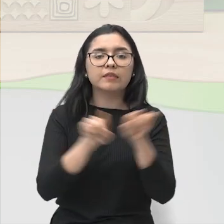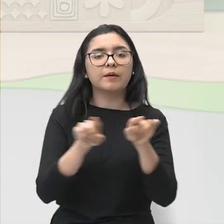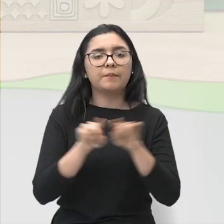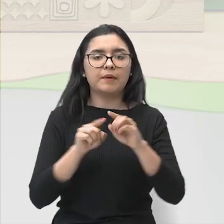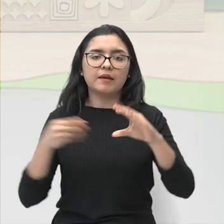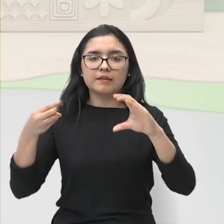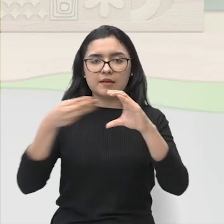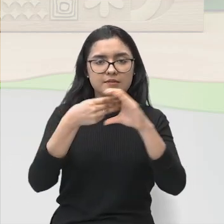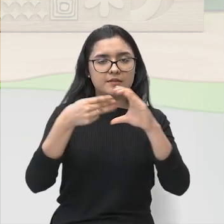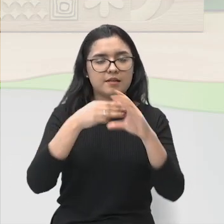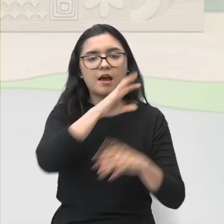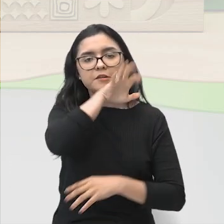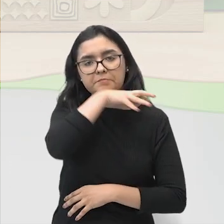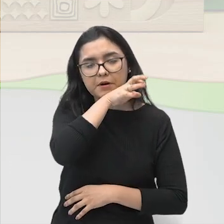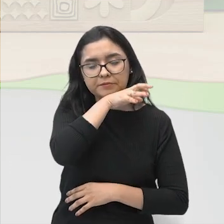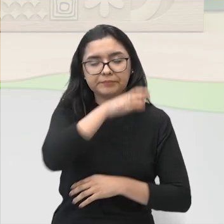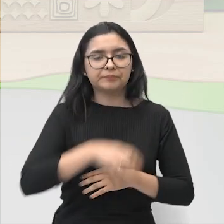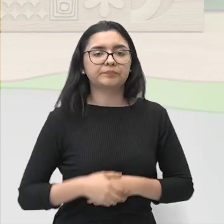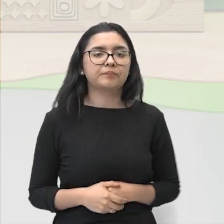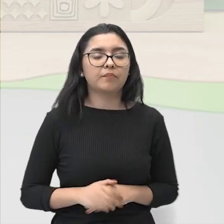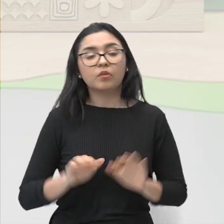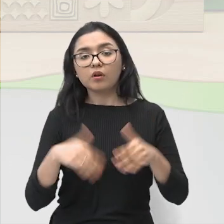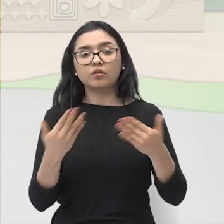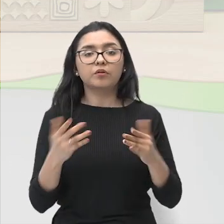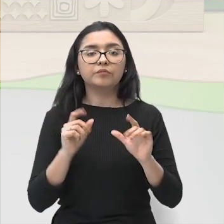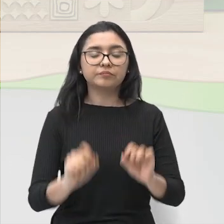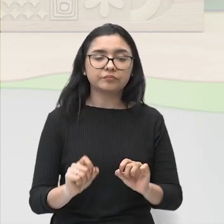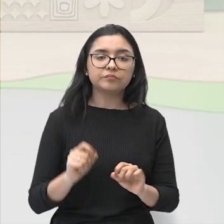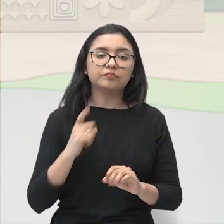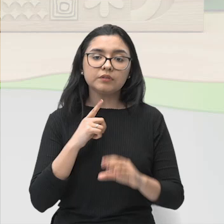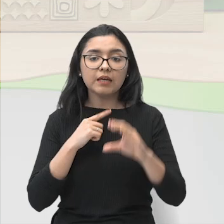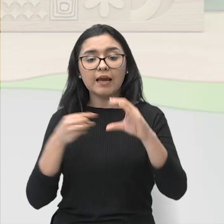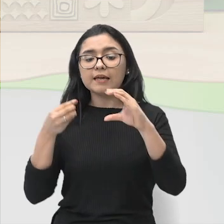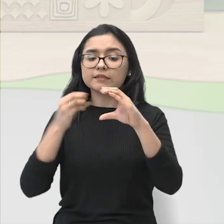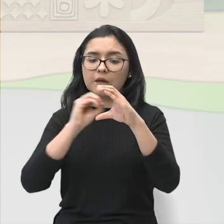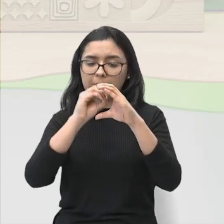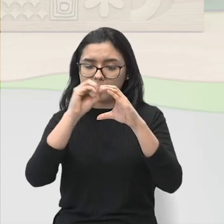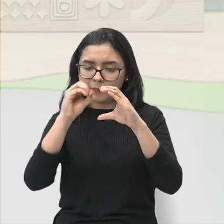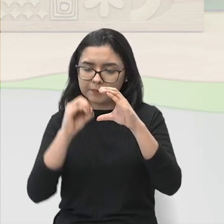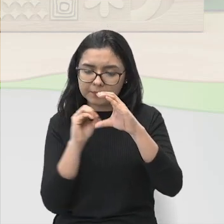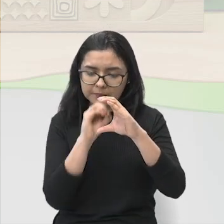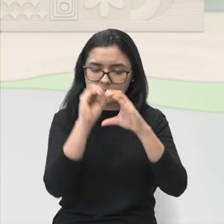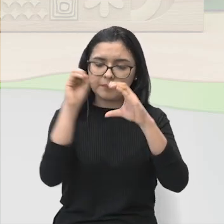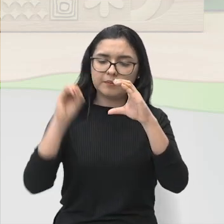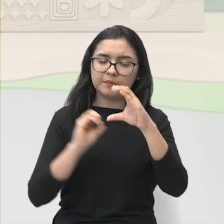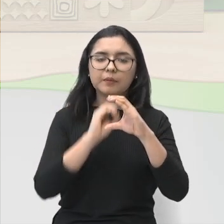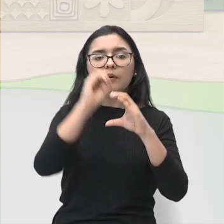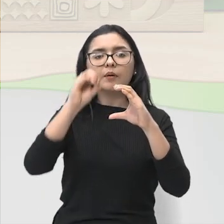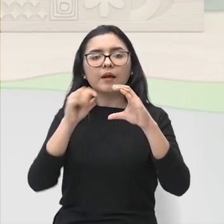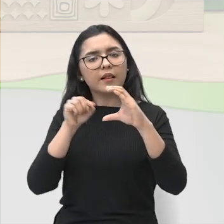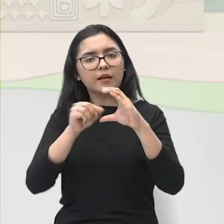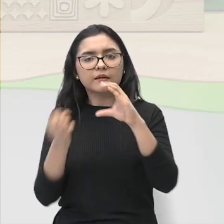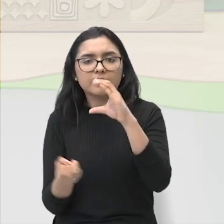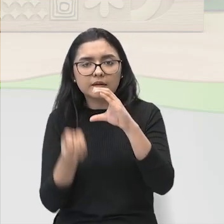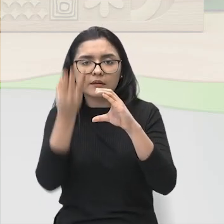nas células animais. E essas organelas, elas